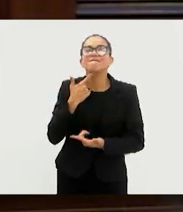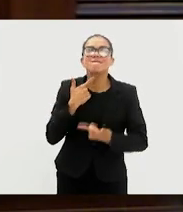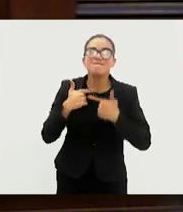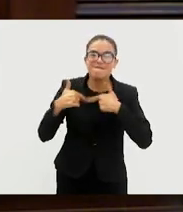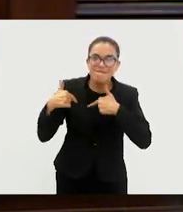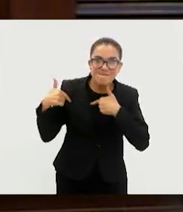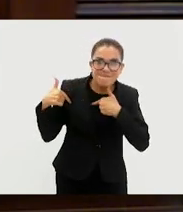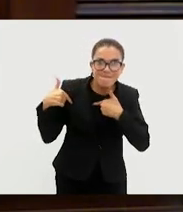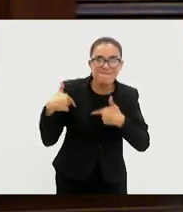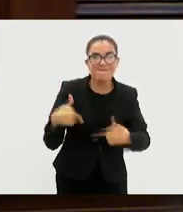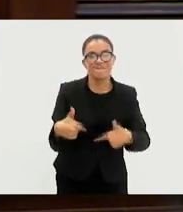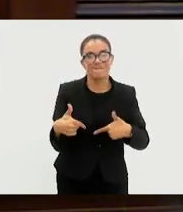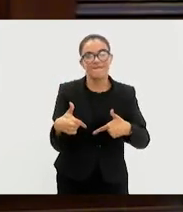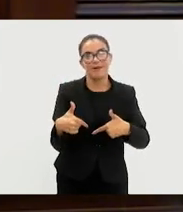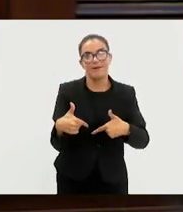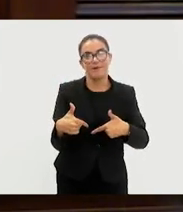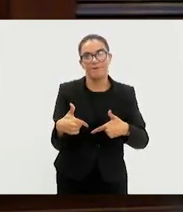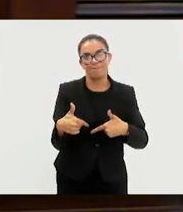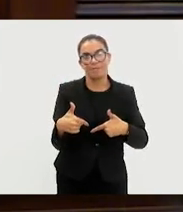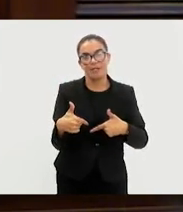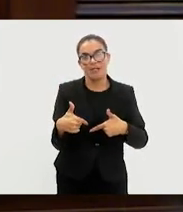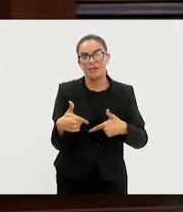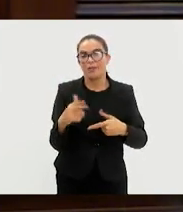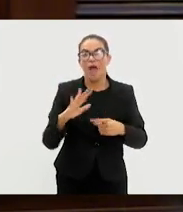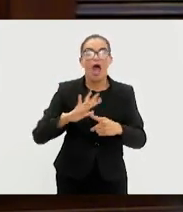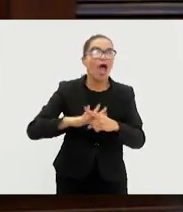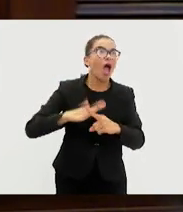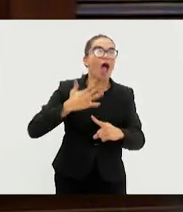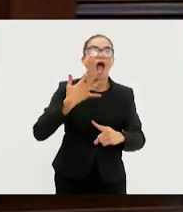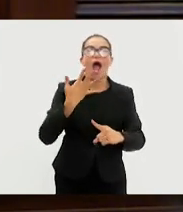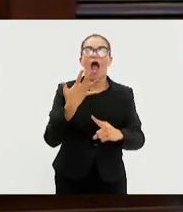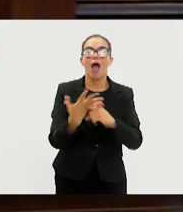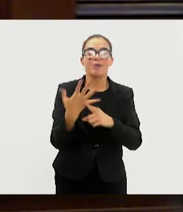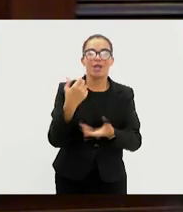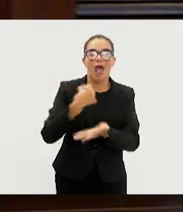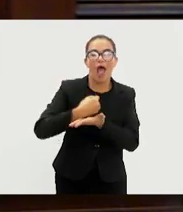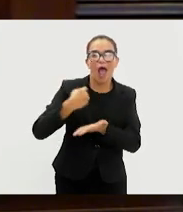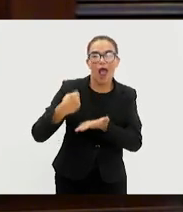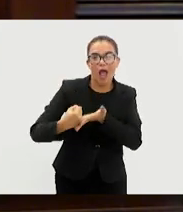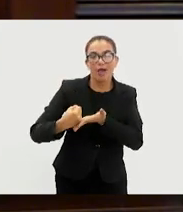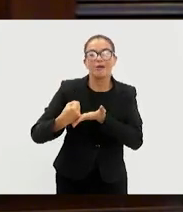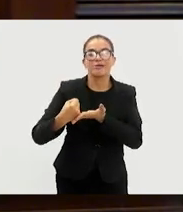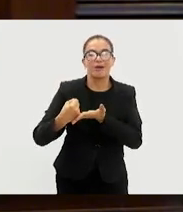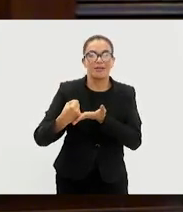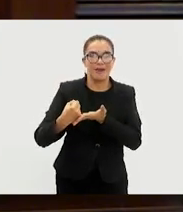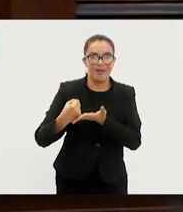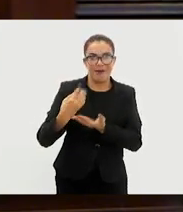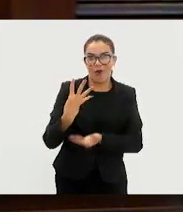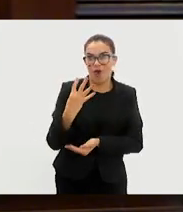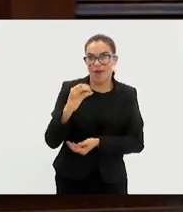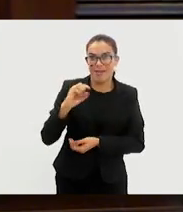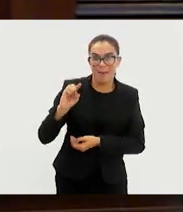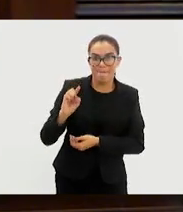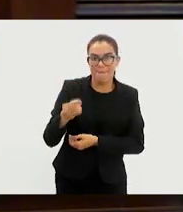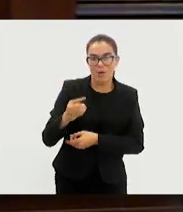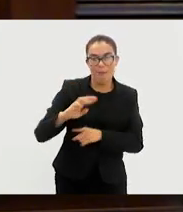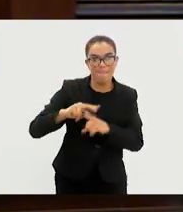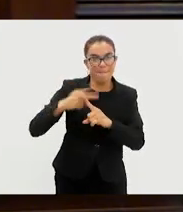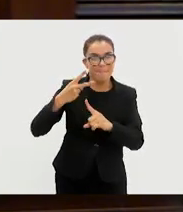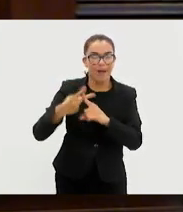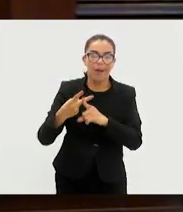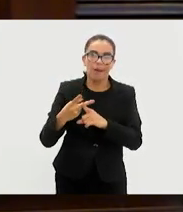de aumentar em 40 mil homens, nós precisaríamos mais de um ano para